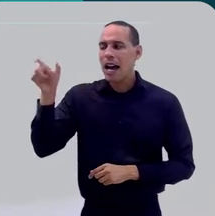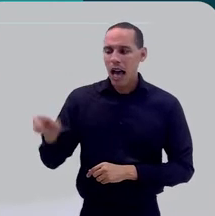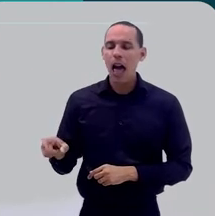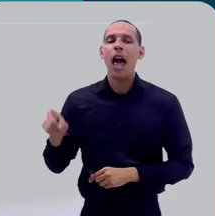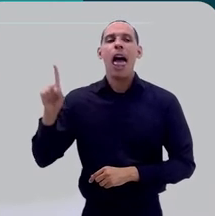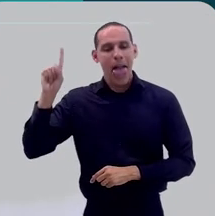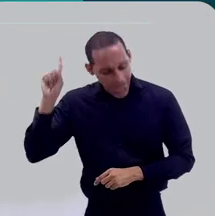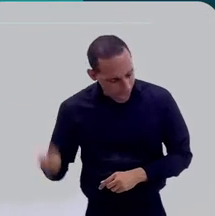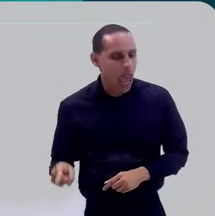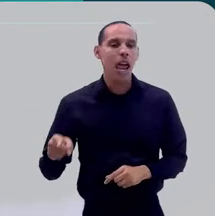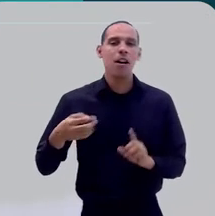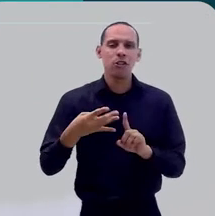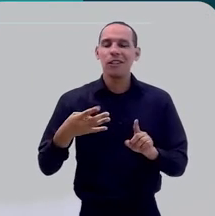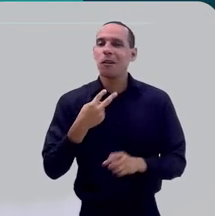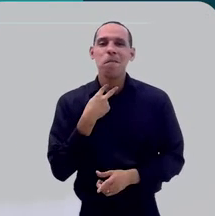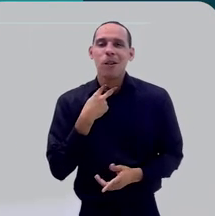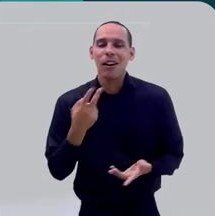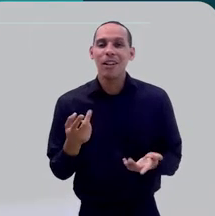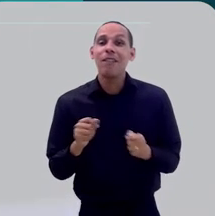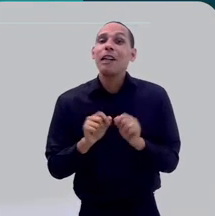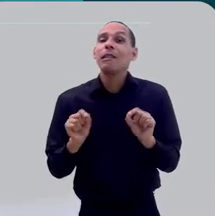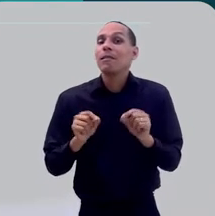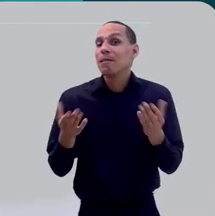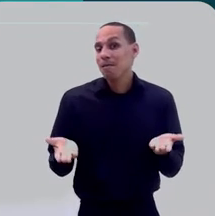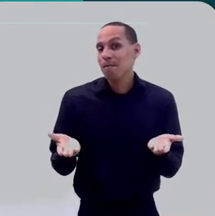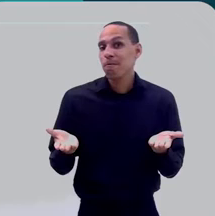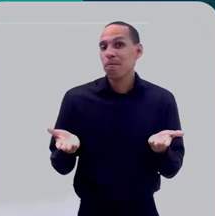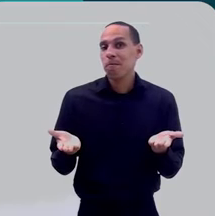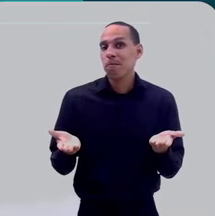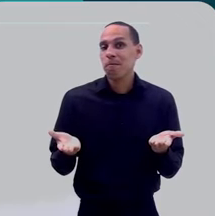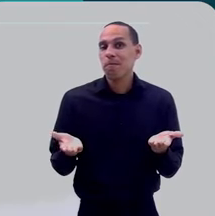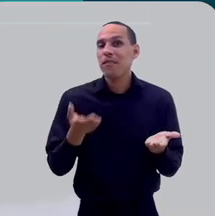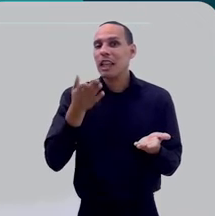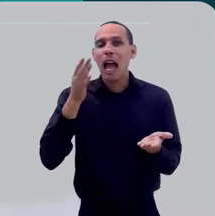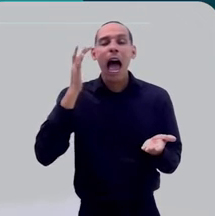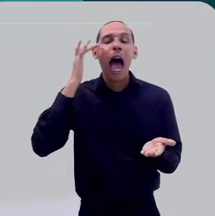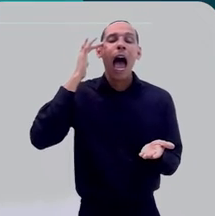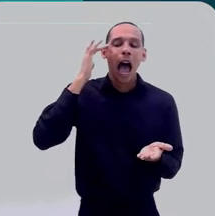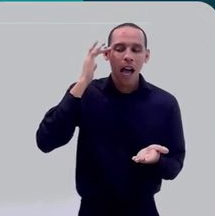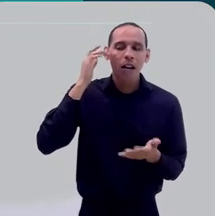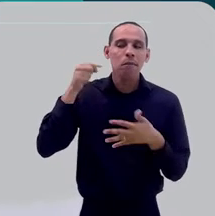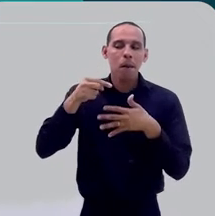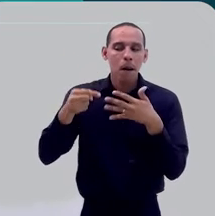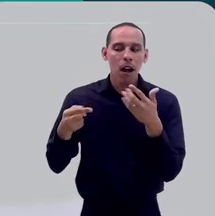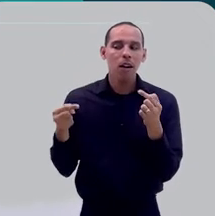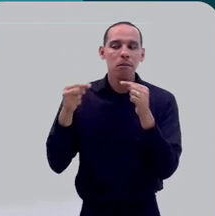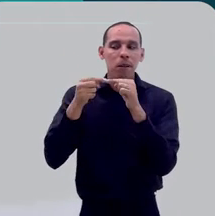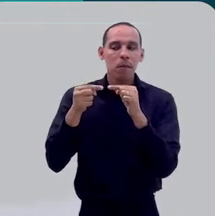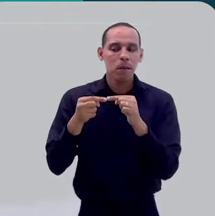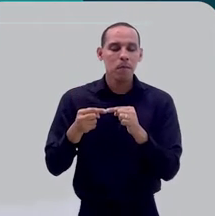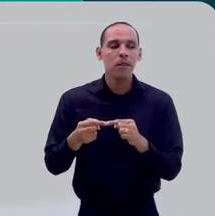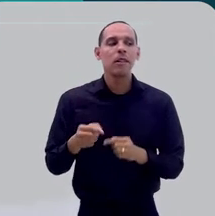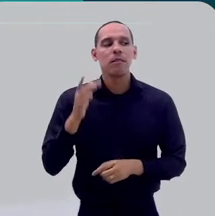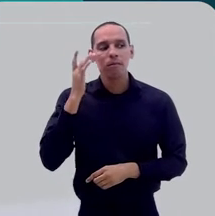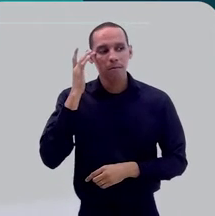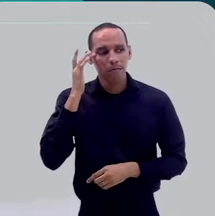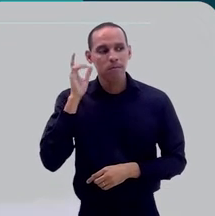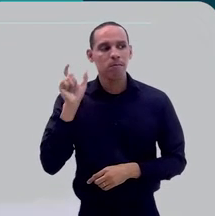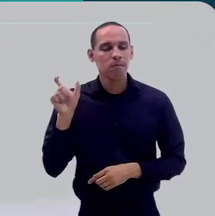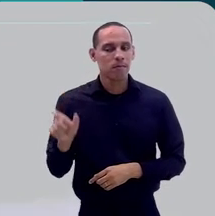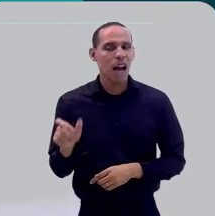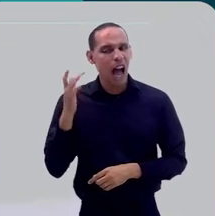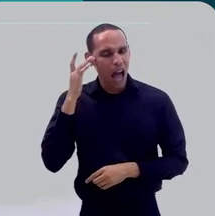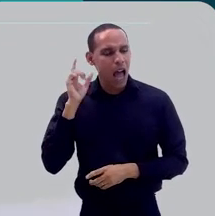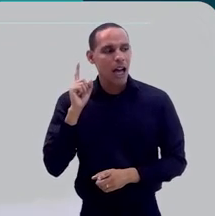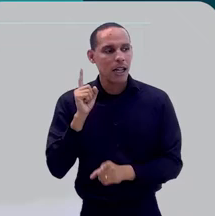pessoa tem a síndrome? E se essa Mas eu pessoa, posso. se a senhora desconfia pelo que as pessoas estão contando para a senhora, né? A